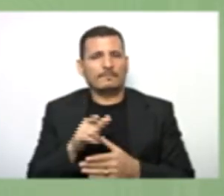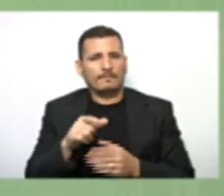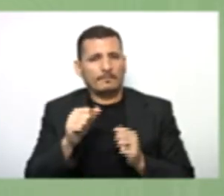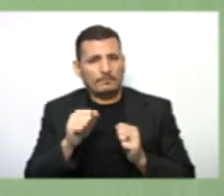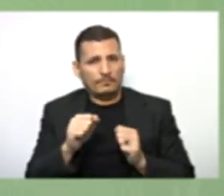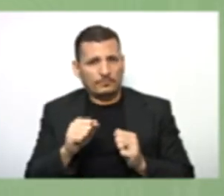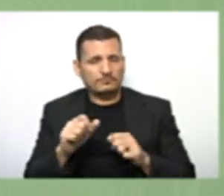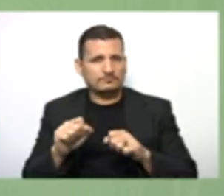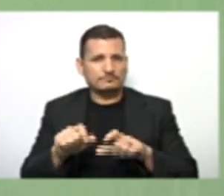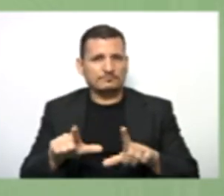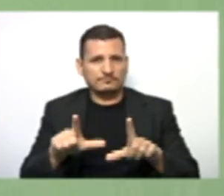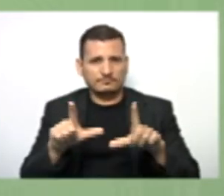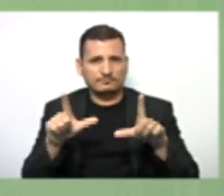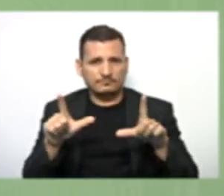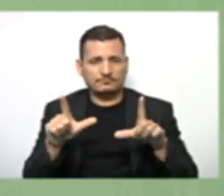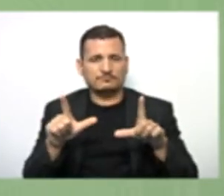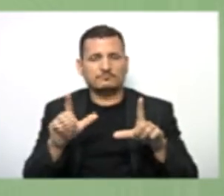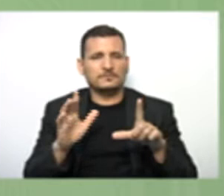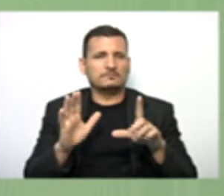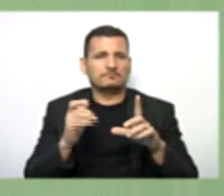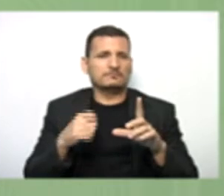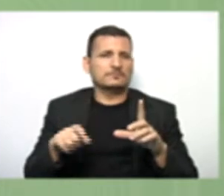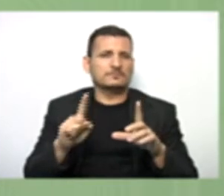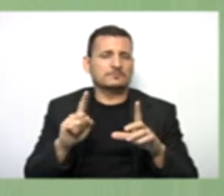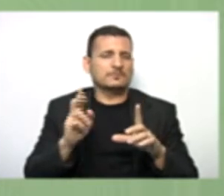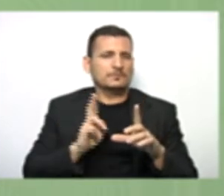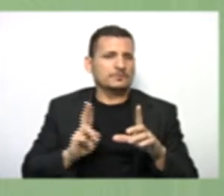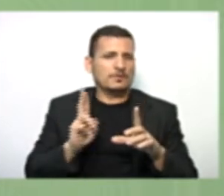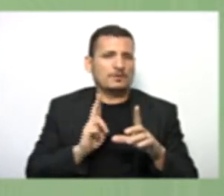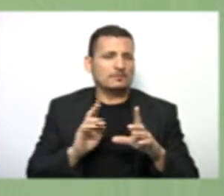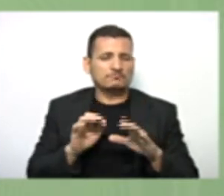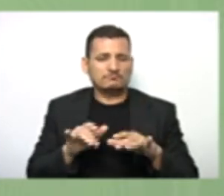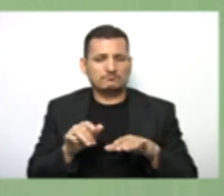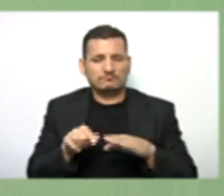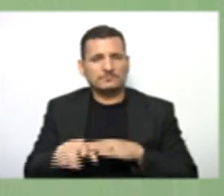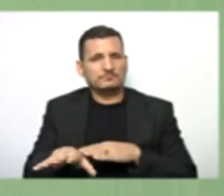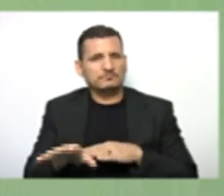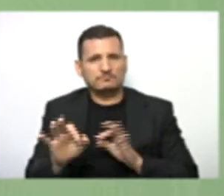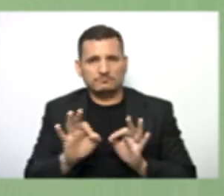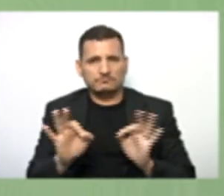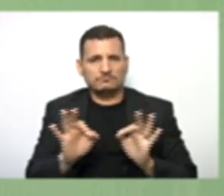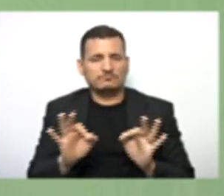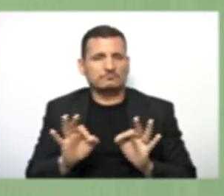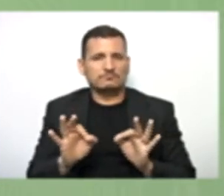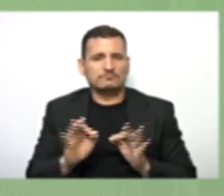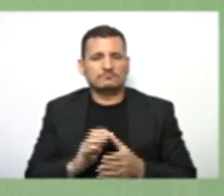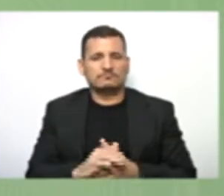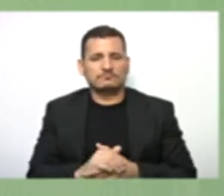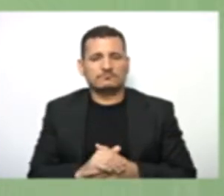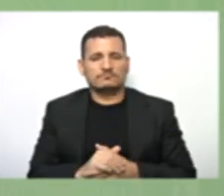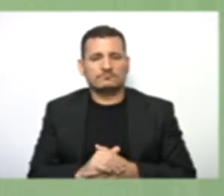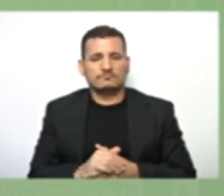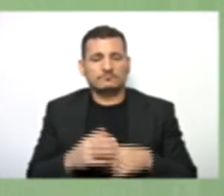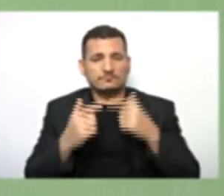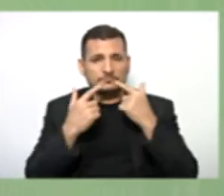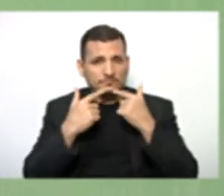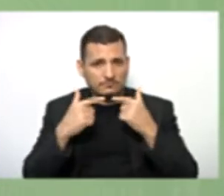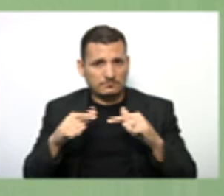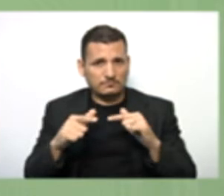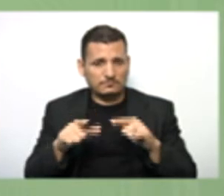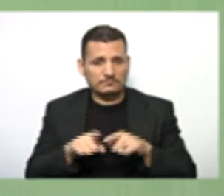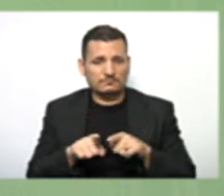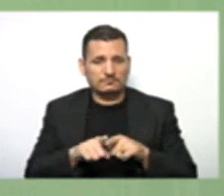ser executados sem o usuário enviar comandos para ele. Que a gente chama também, né, na linguagem,